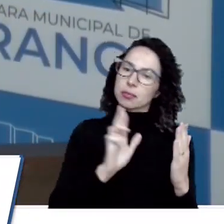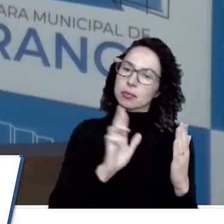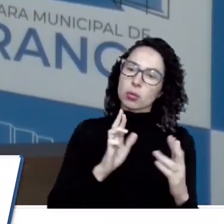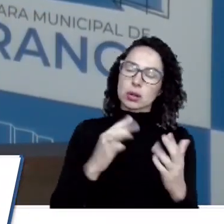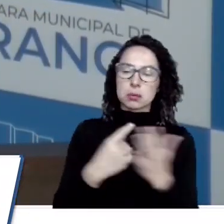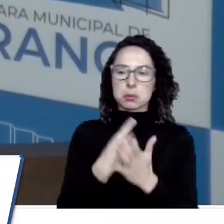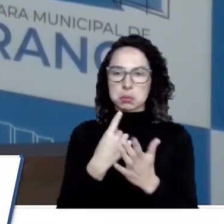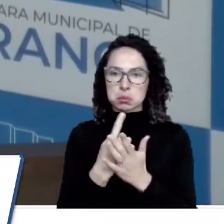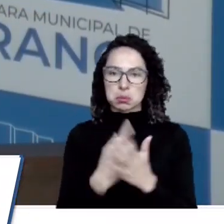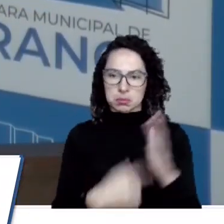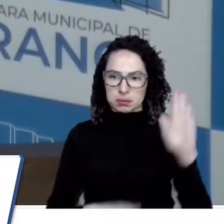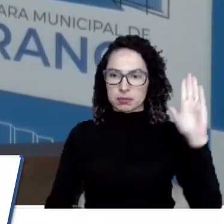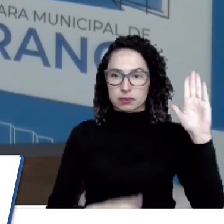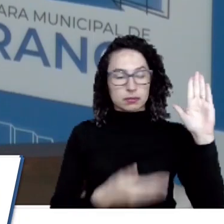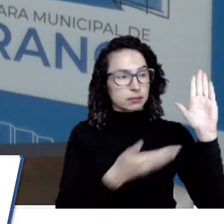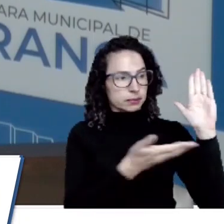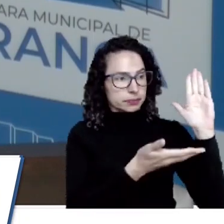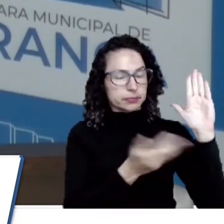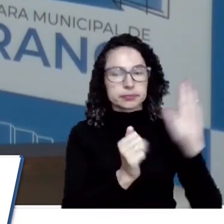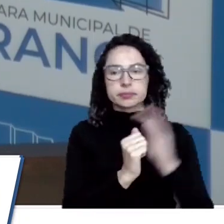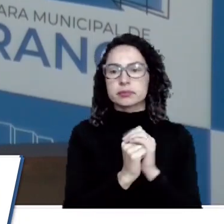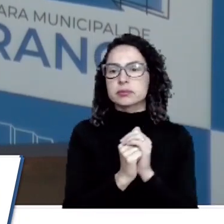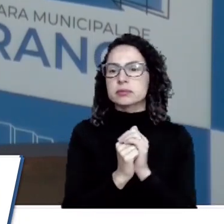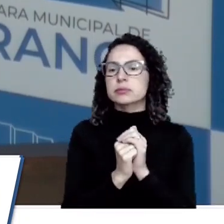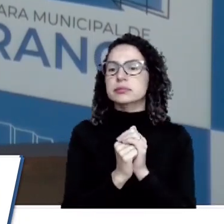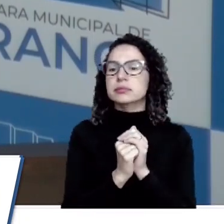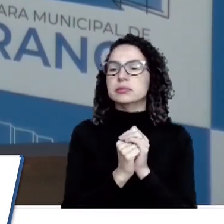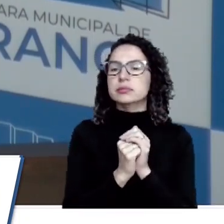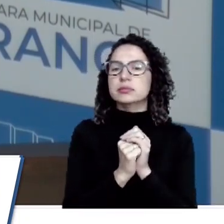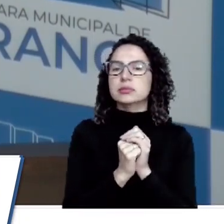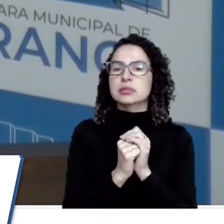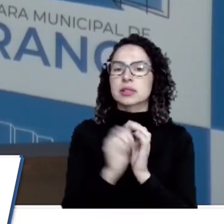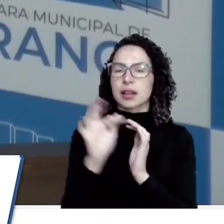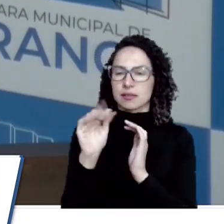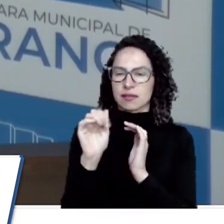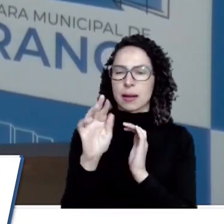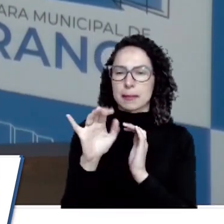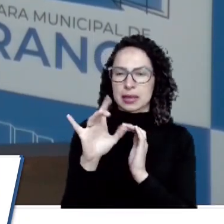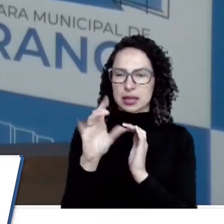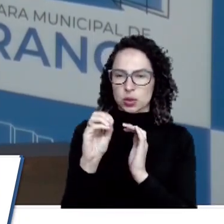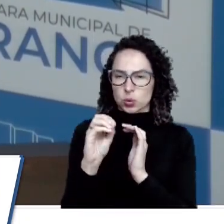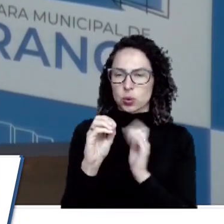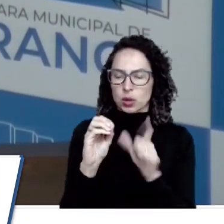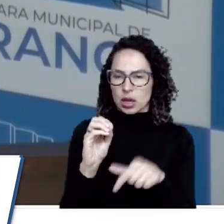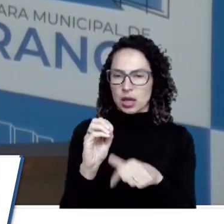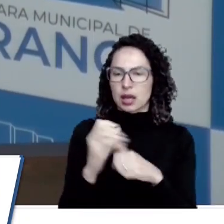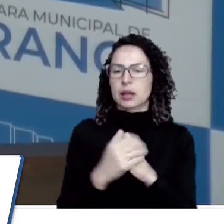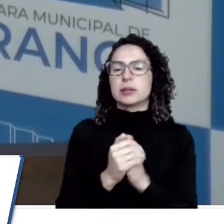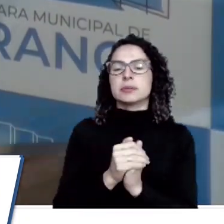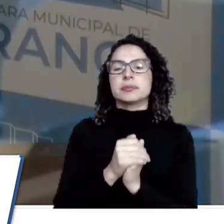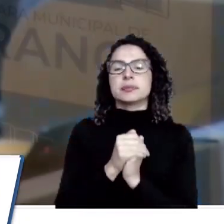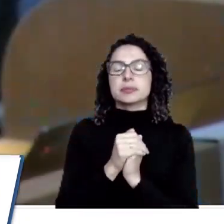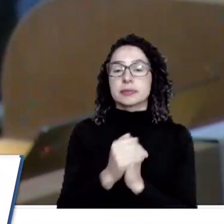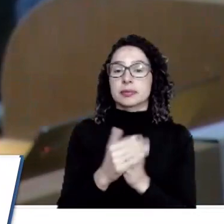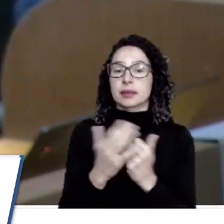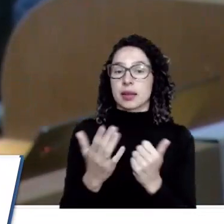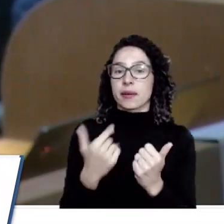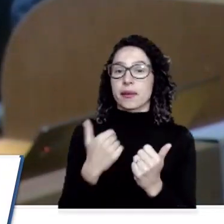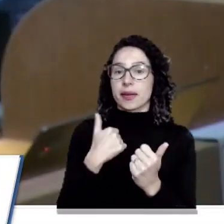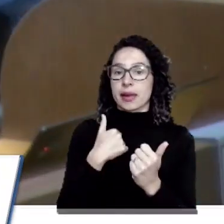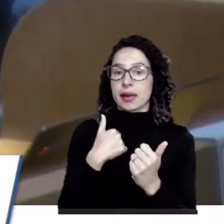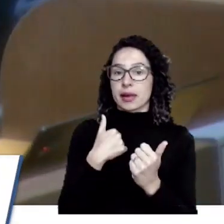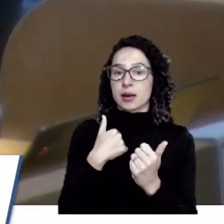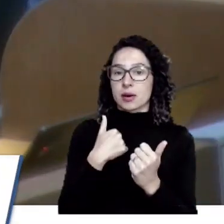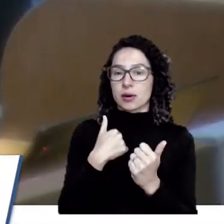peço uma parte? Pois não. Doutor Fabrício? É doutor Fabrício. Sim, sim. Doutor, eu tenho